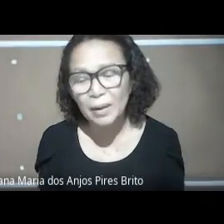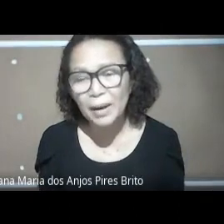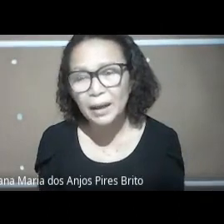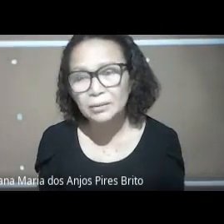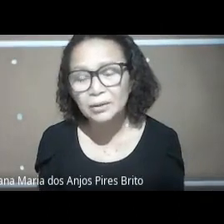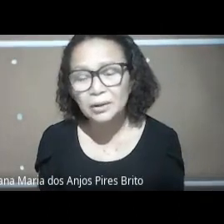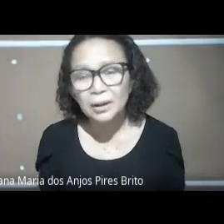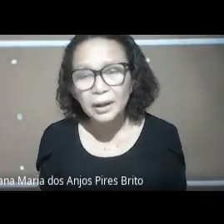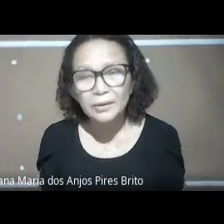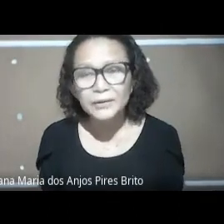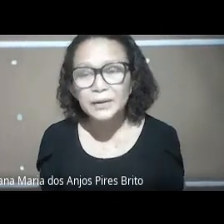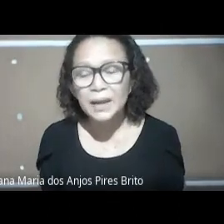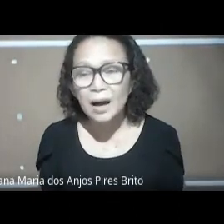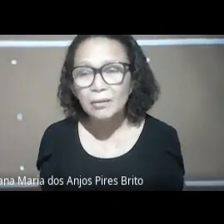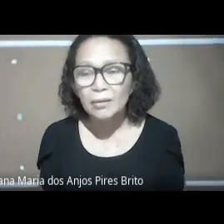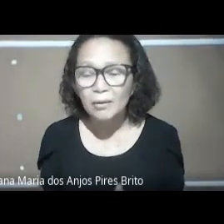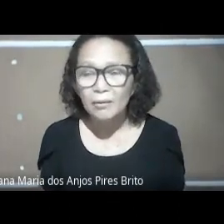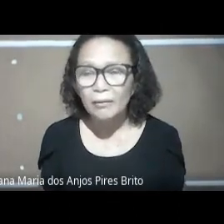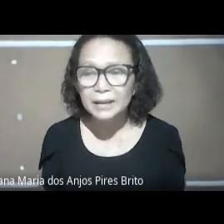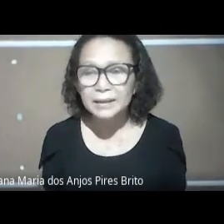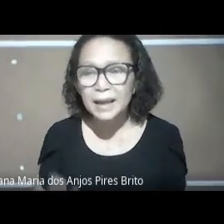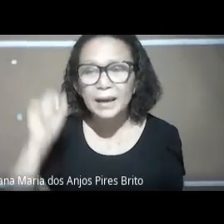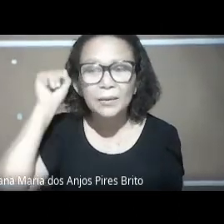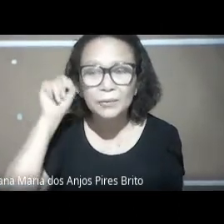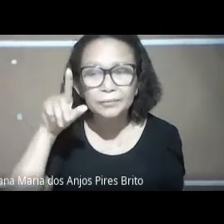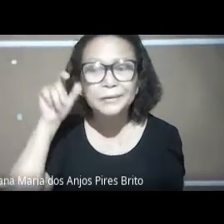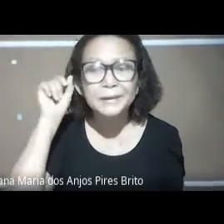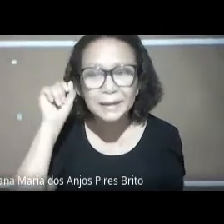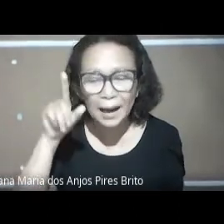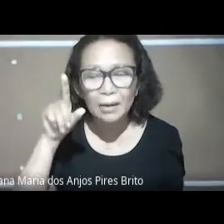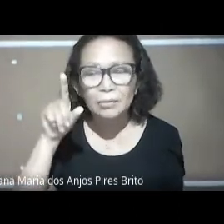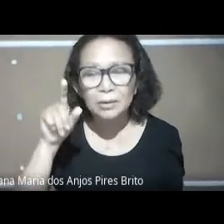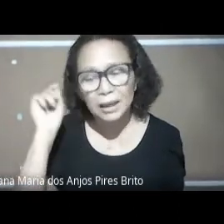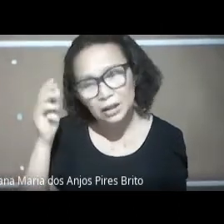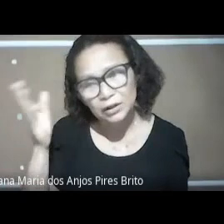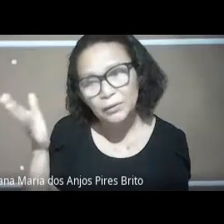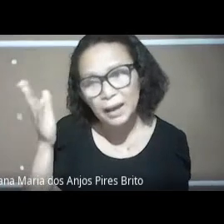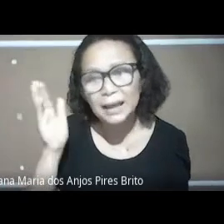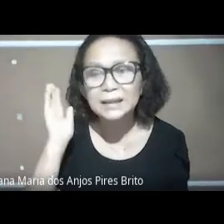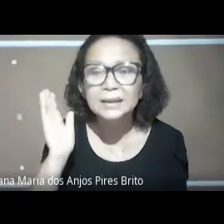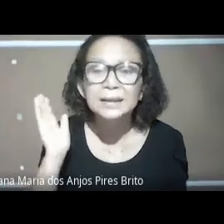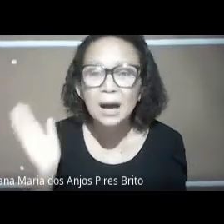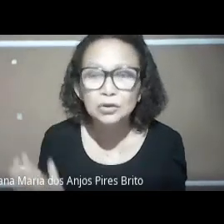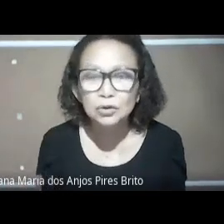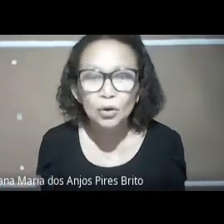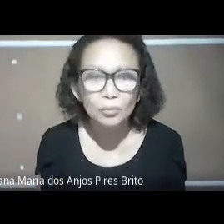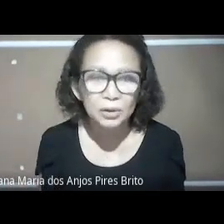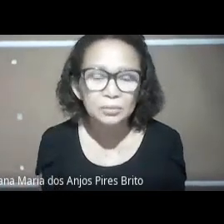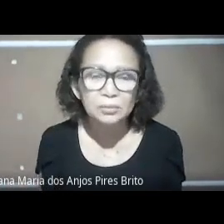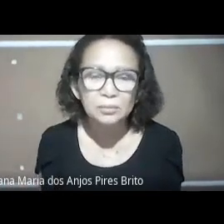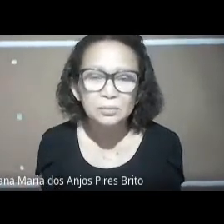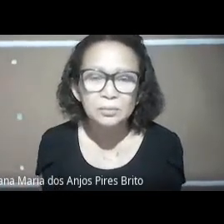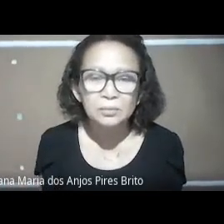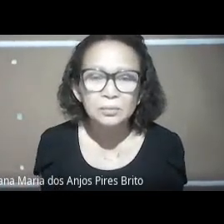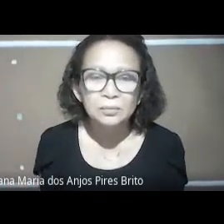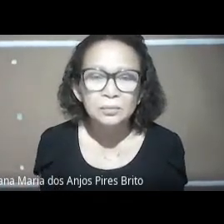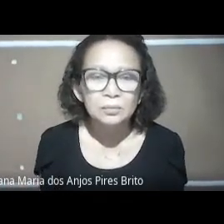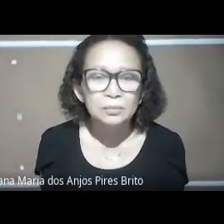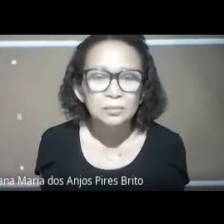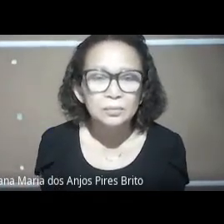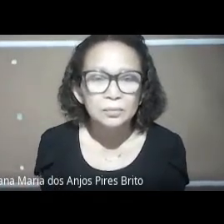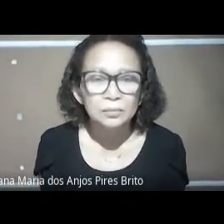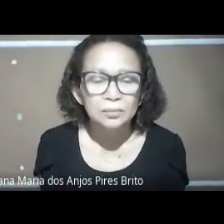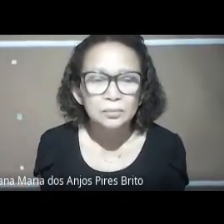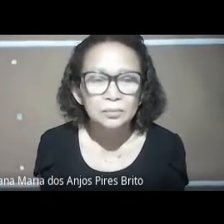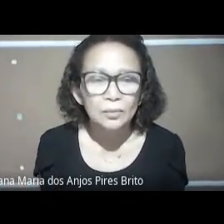pelo alfabeto e o sinal vai ser um sinal, que a gente fala sinal de nome.